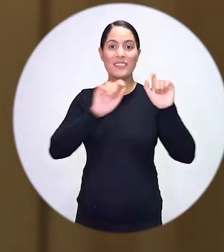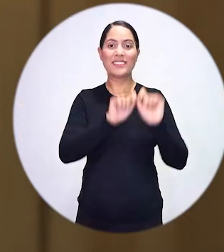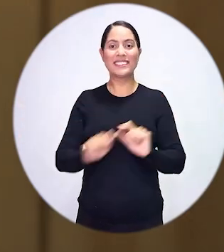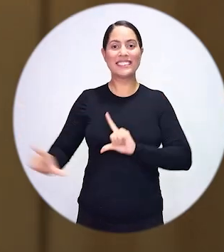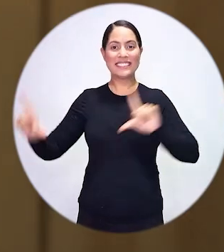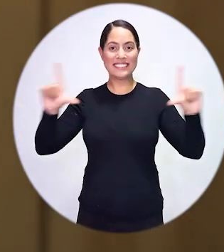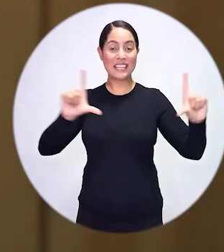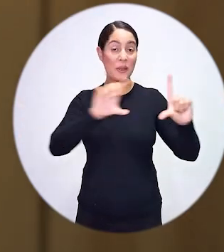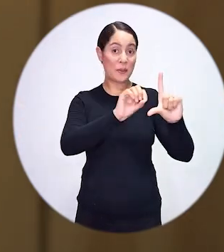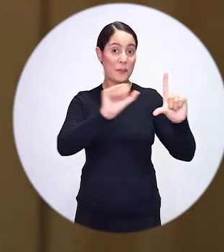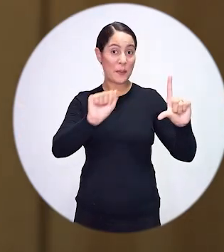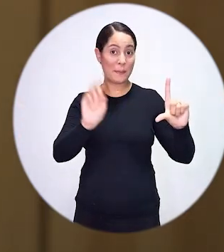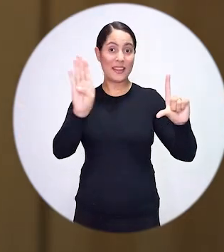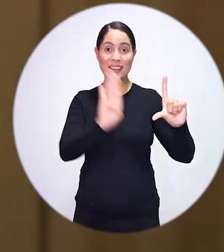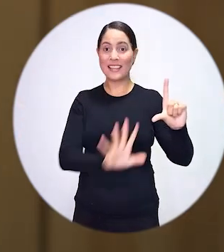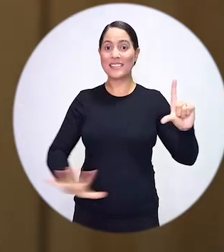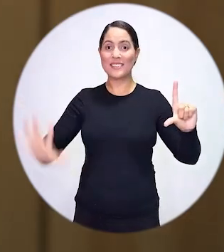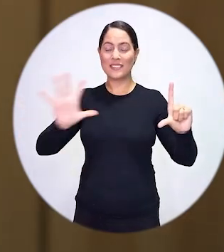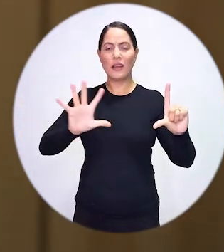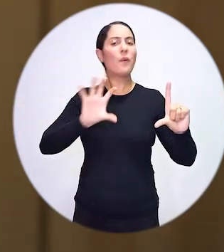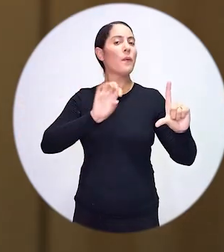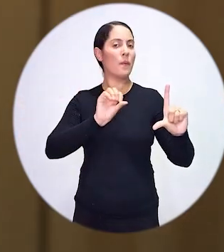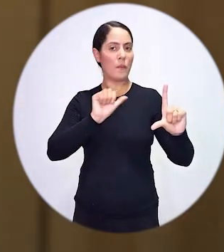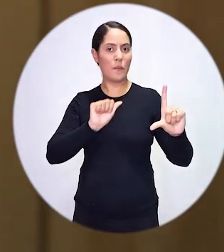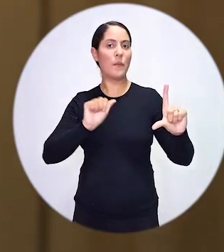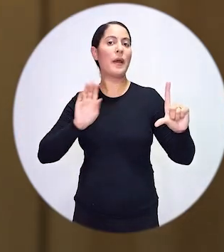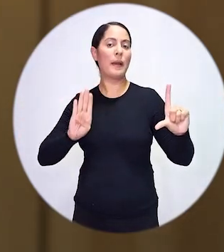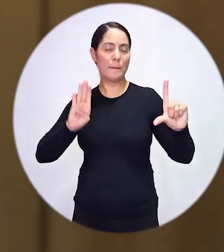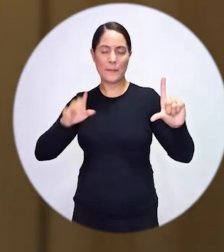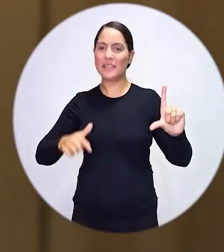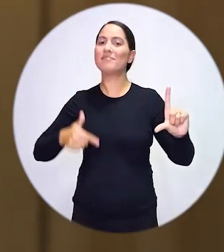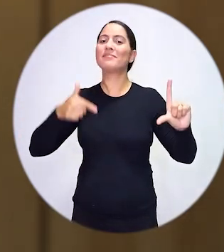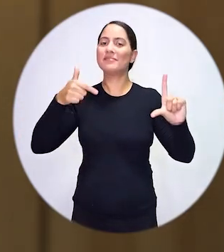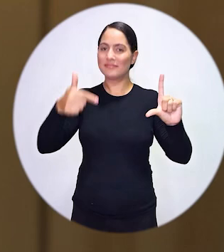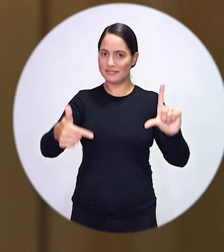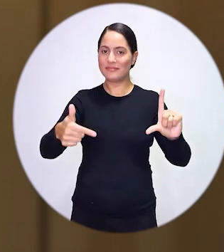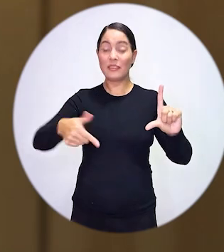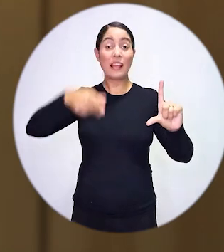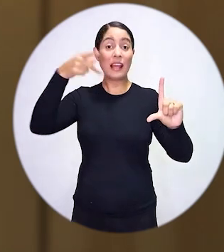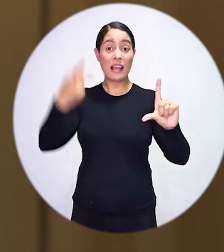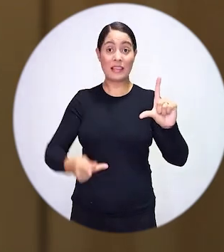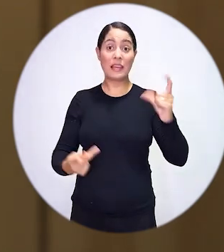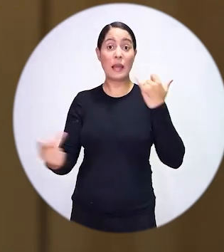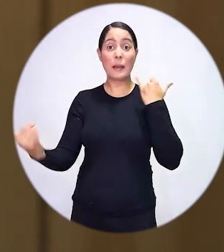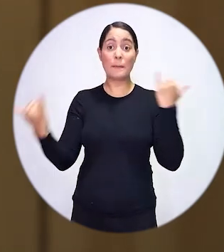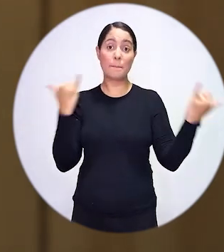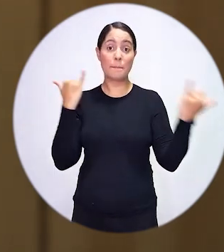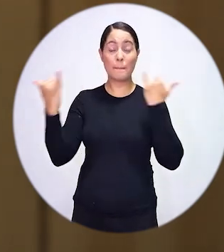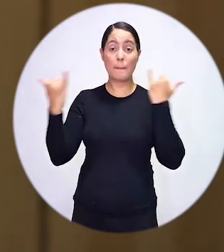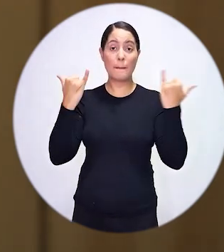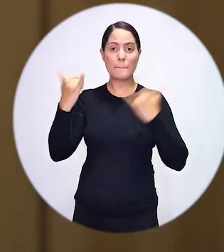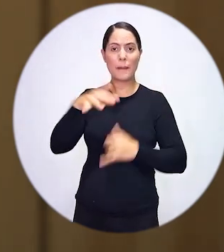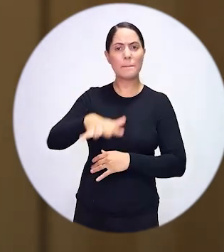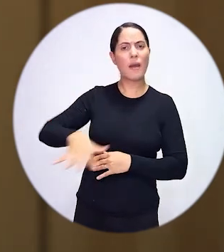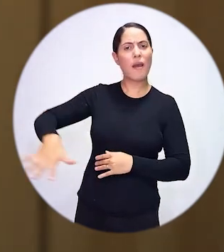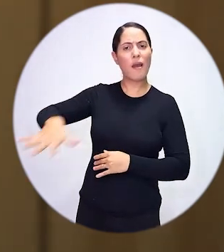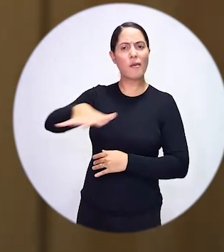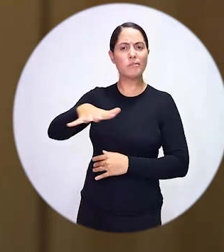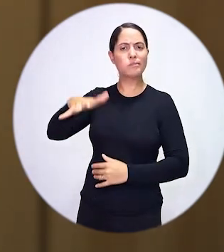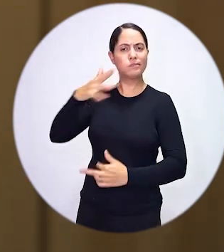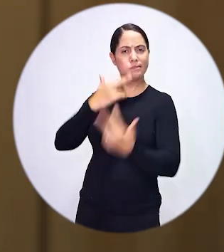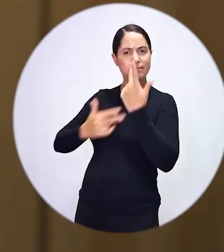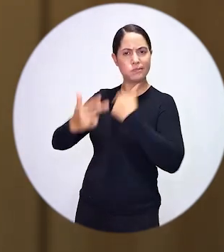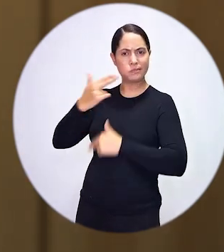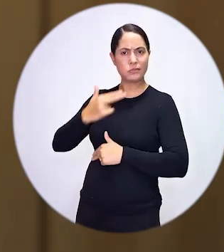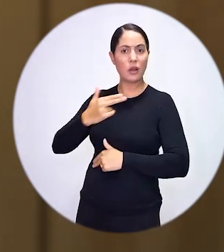Olá, esse é o programa OAB Nacional, uma produção e realização da Ordem dos Advogados do Brasil. Aqui você fica por dentro